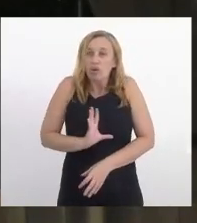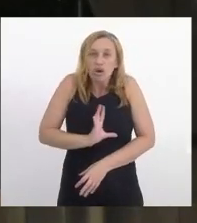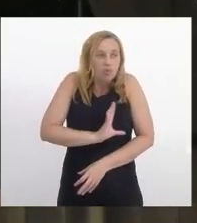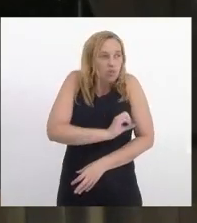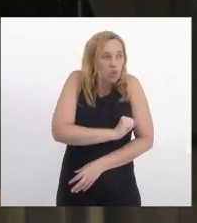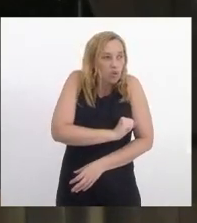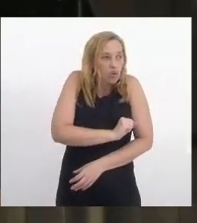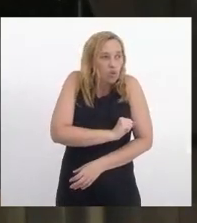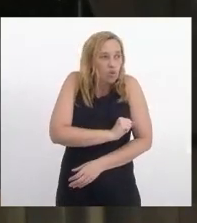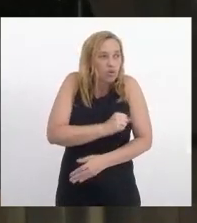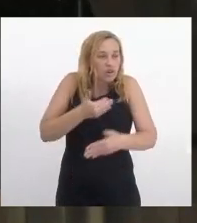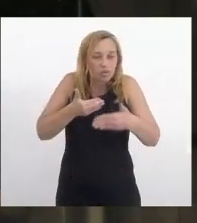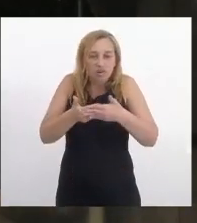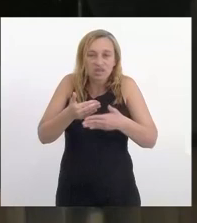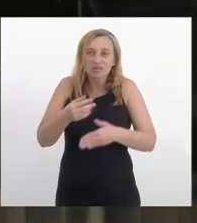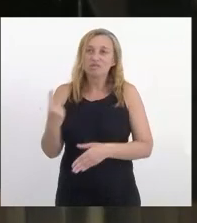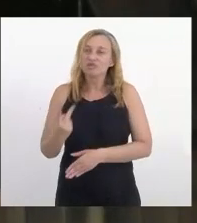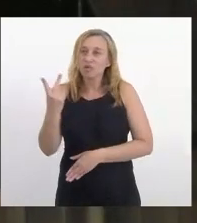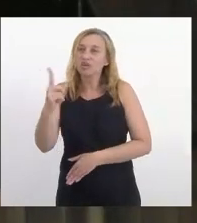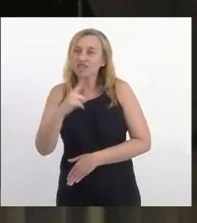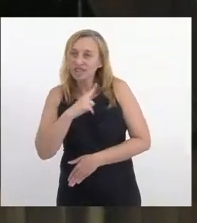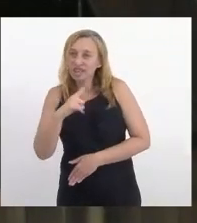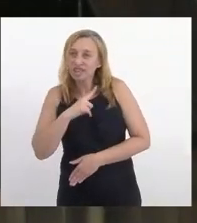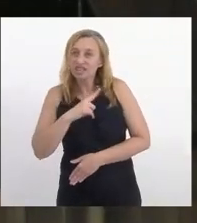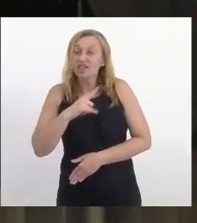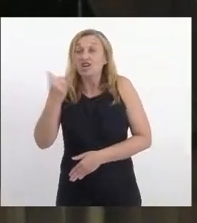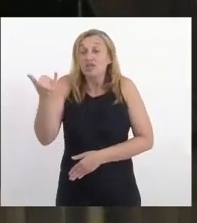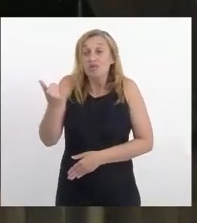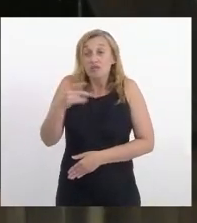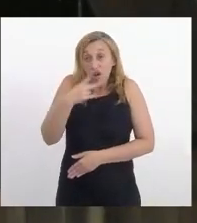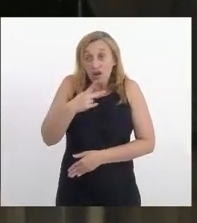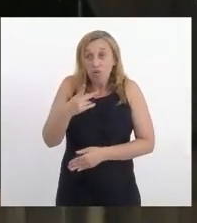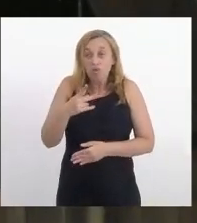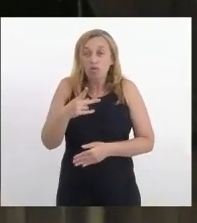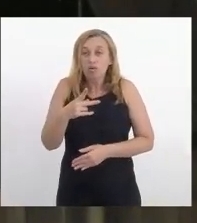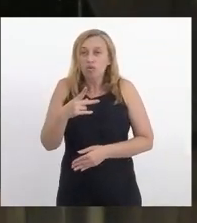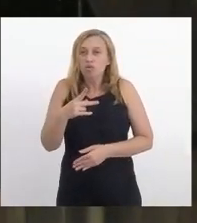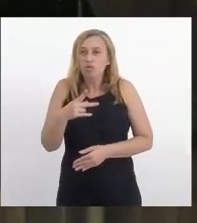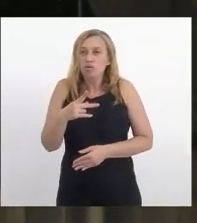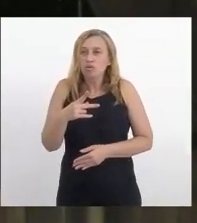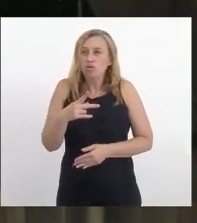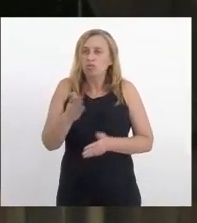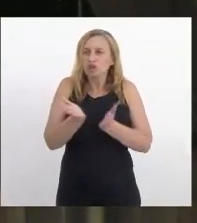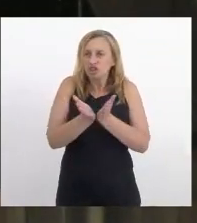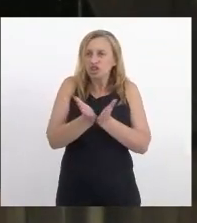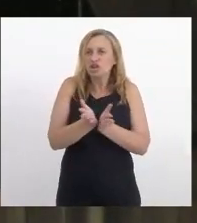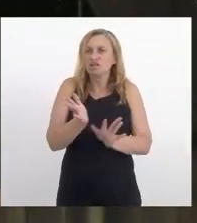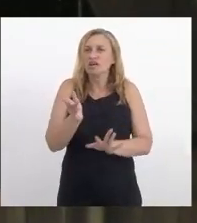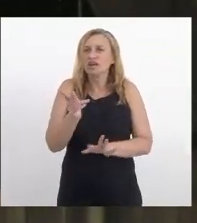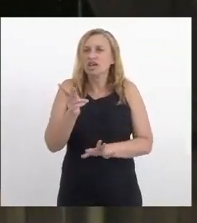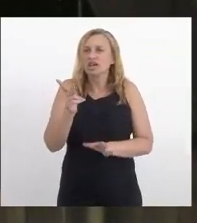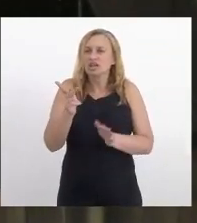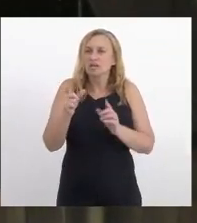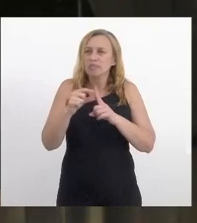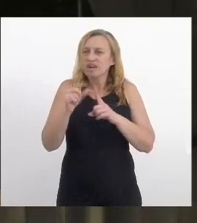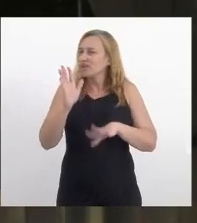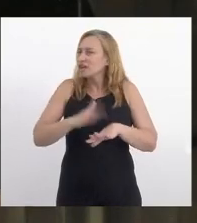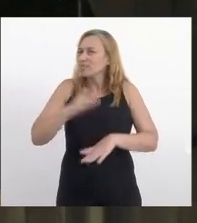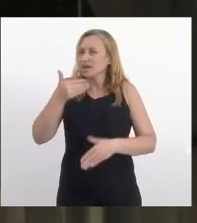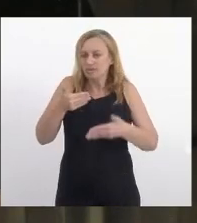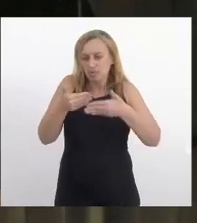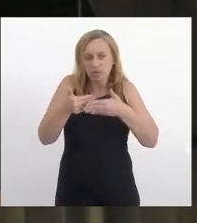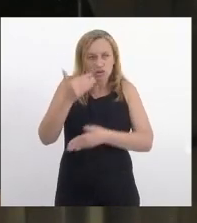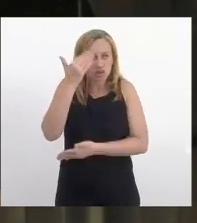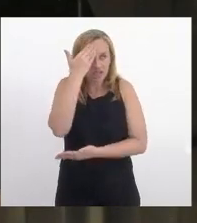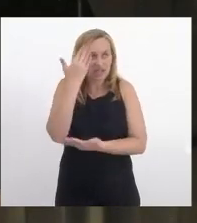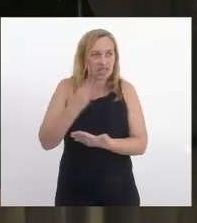que aproxima, vale a pena. Falo como cristão e apenas uma das palavras que mais me aproxima daquilo que